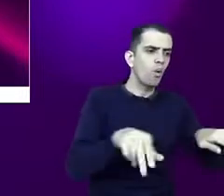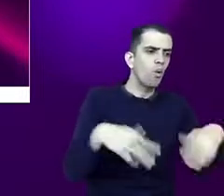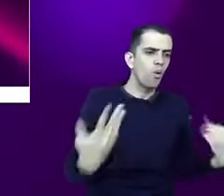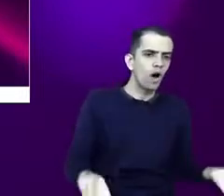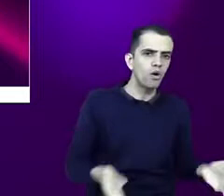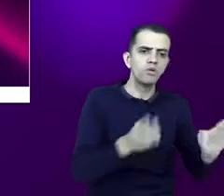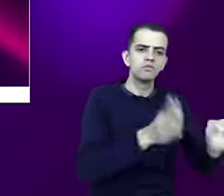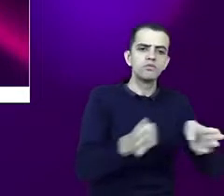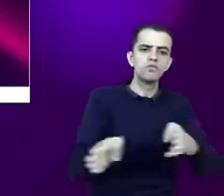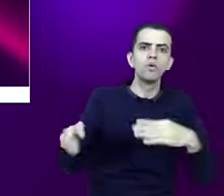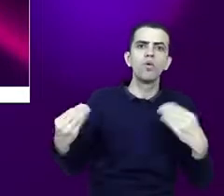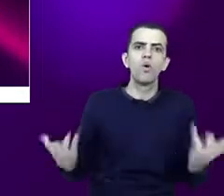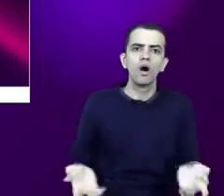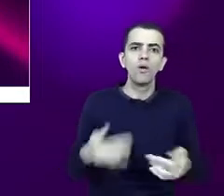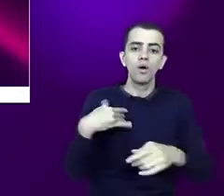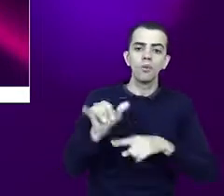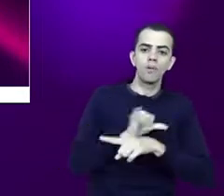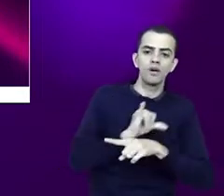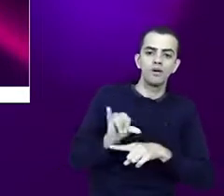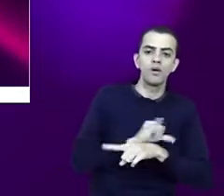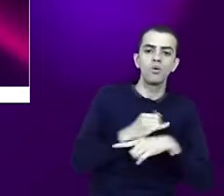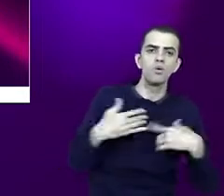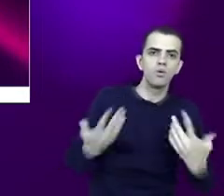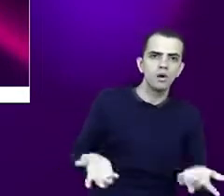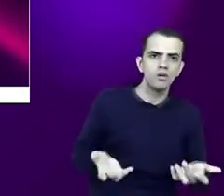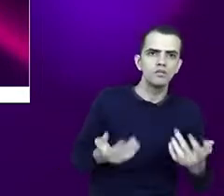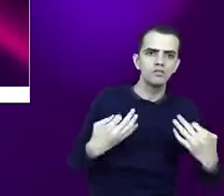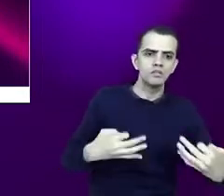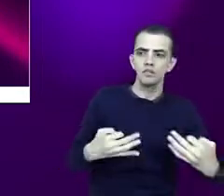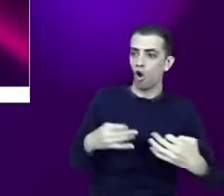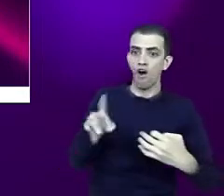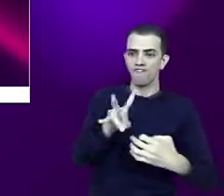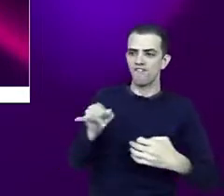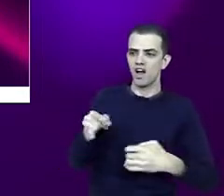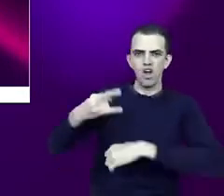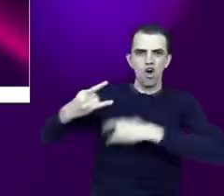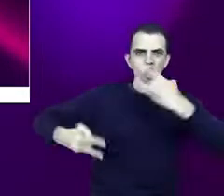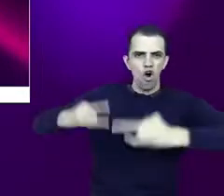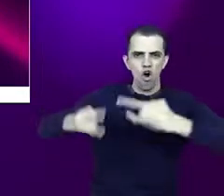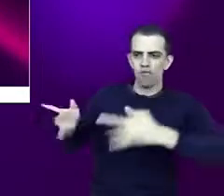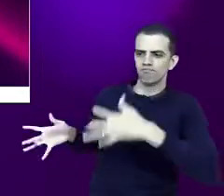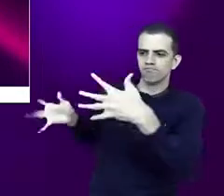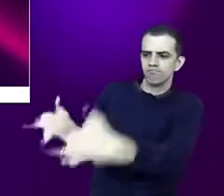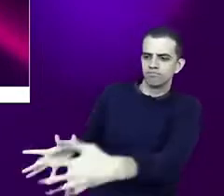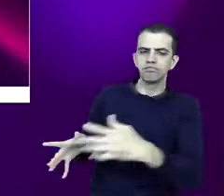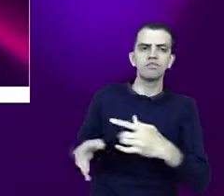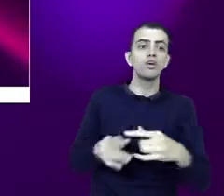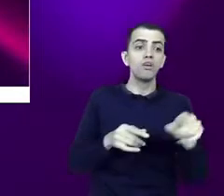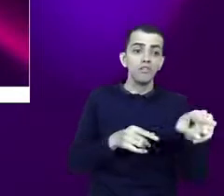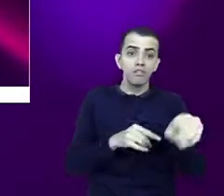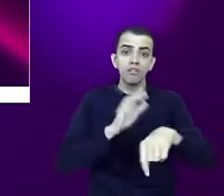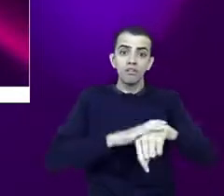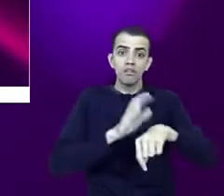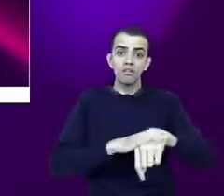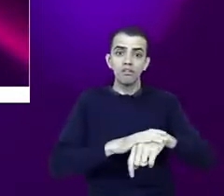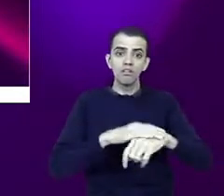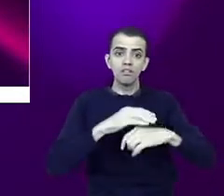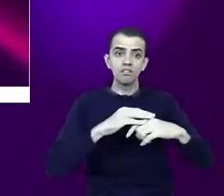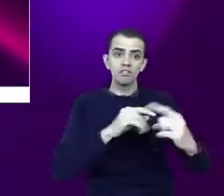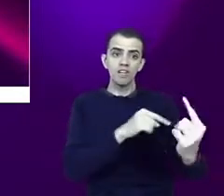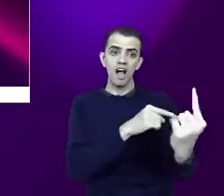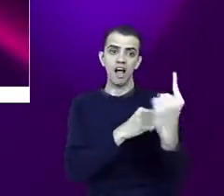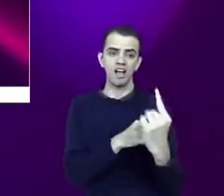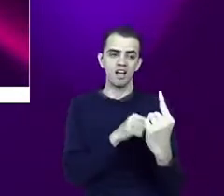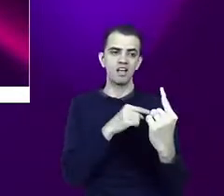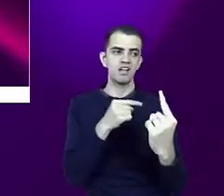no planejamento cirúrgico e organizar. Olha, a mesa vai ficar aqui, o robô vai ficar ali, o instrumentador vai ficar ali. Os instrumentadores são hiper